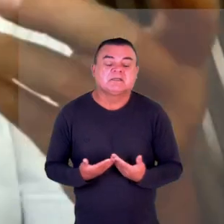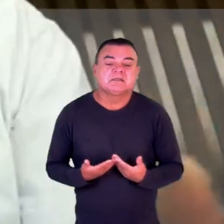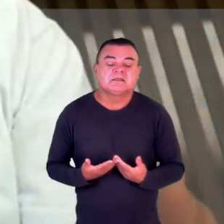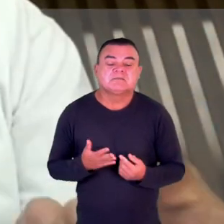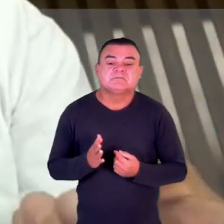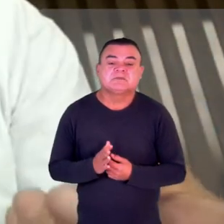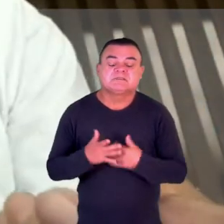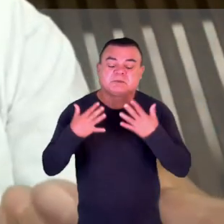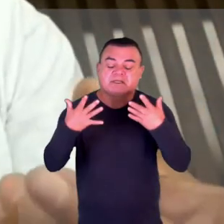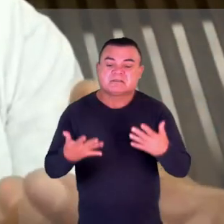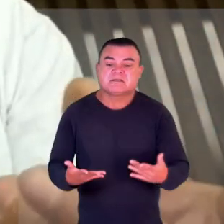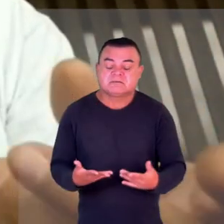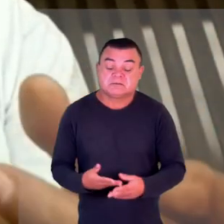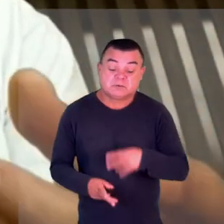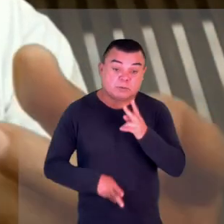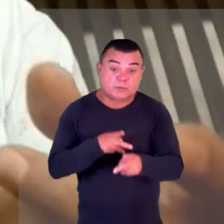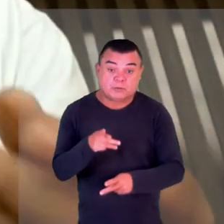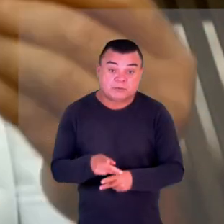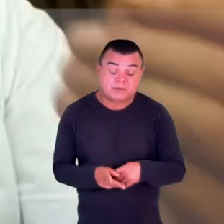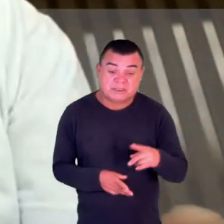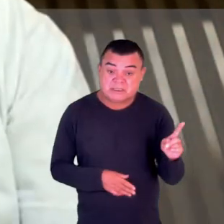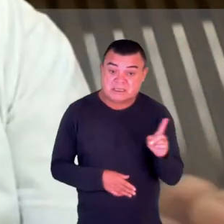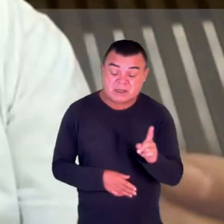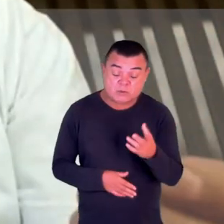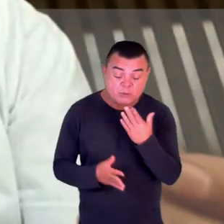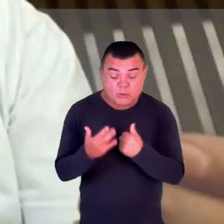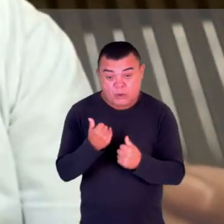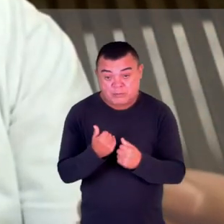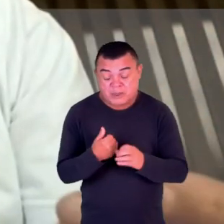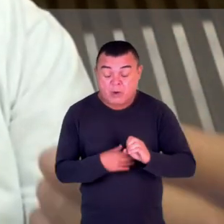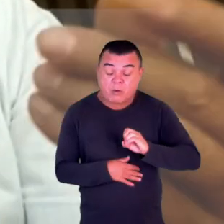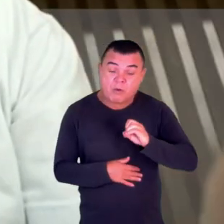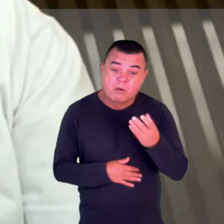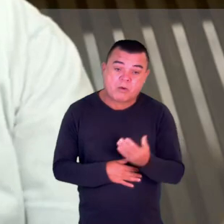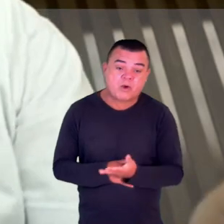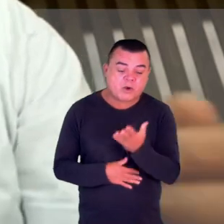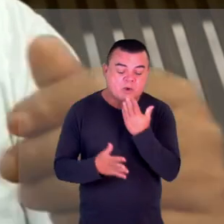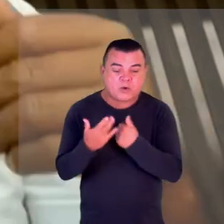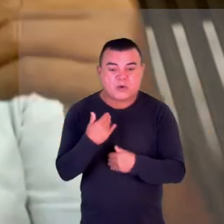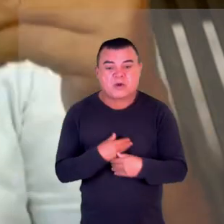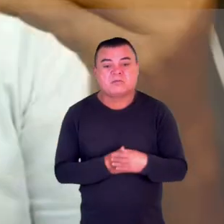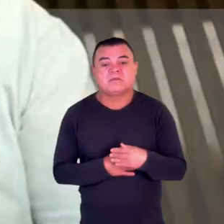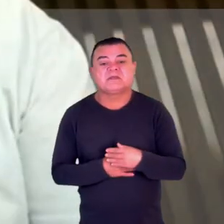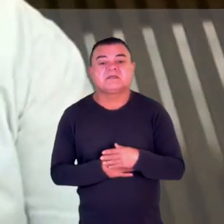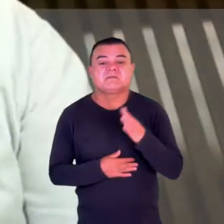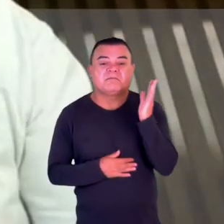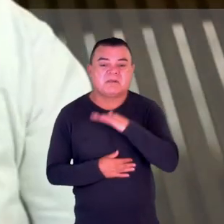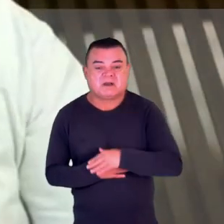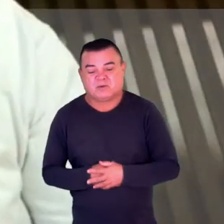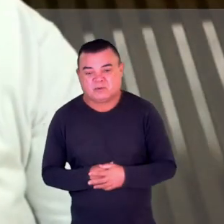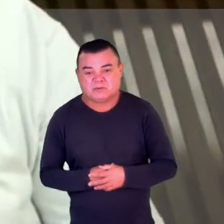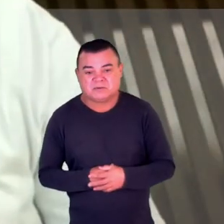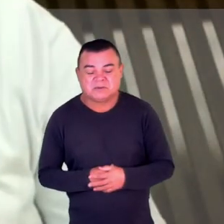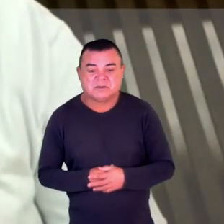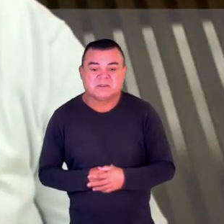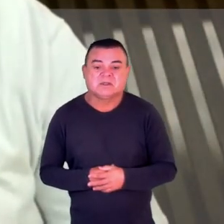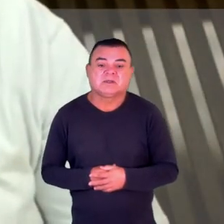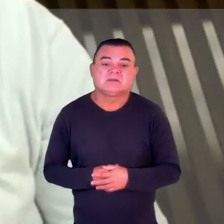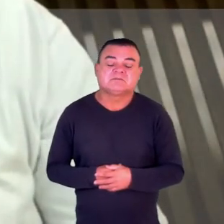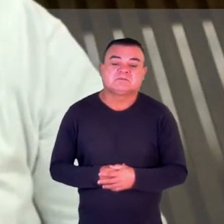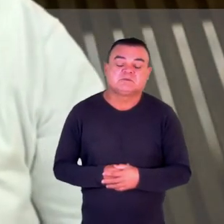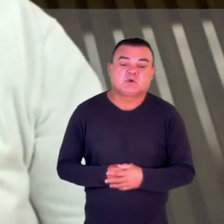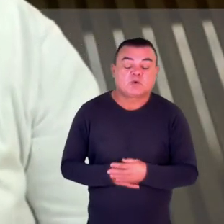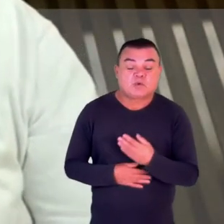ou que come mal né Eh eh que come de forma eh eh desregular que come aquele alimento que não é bom